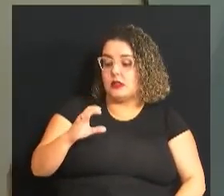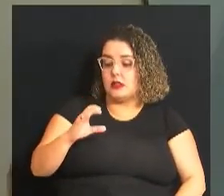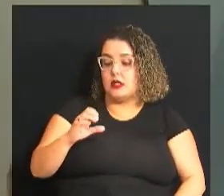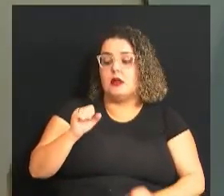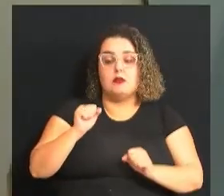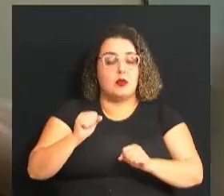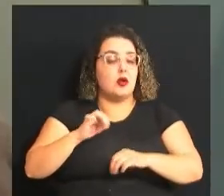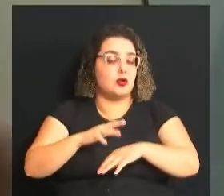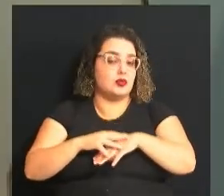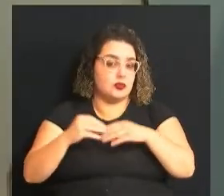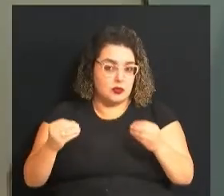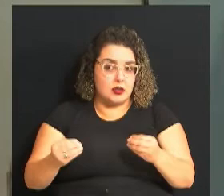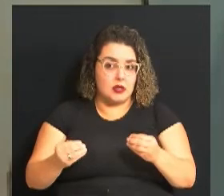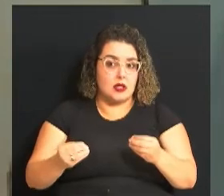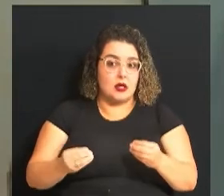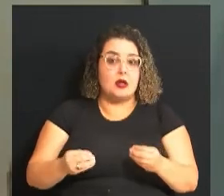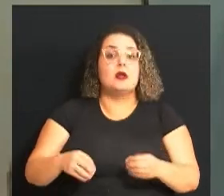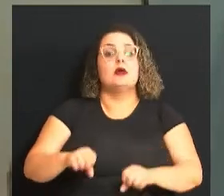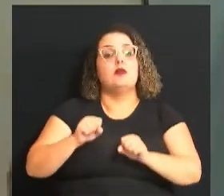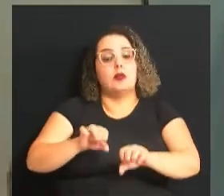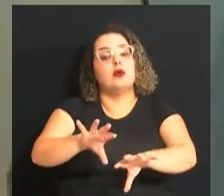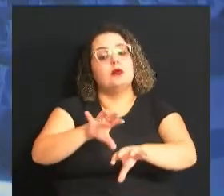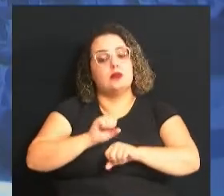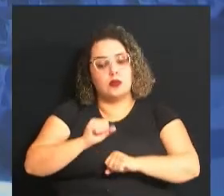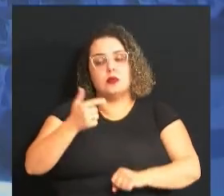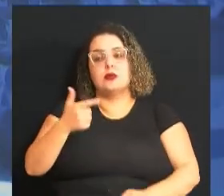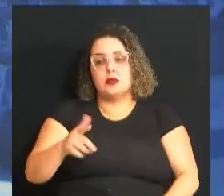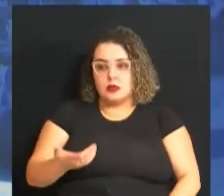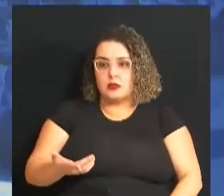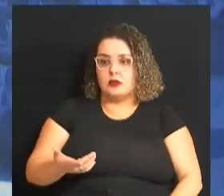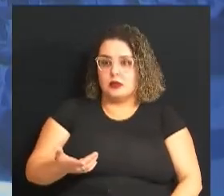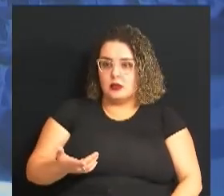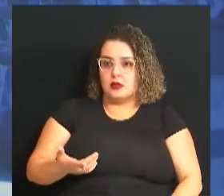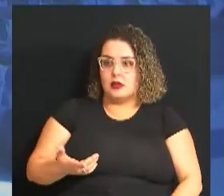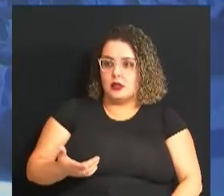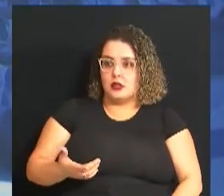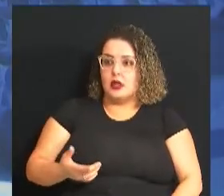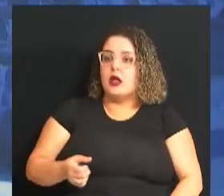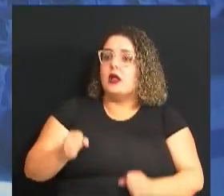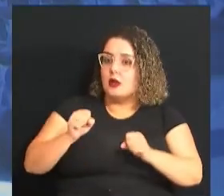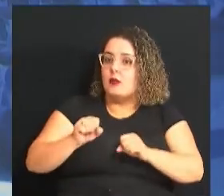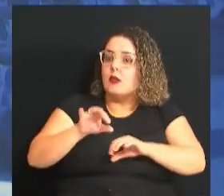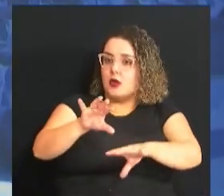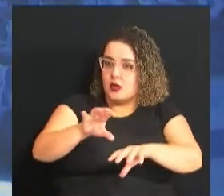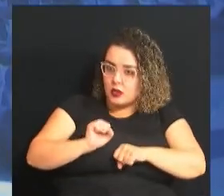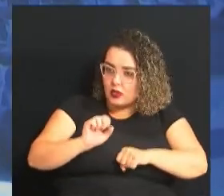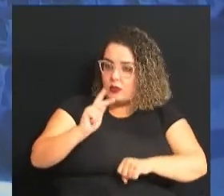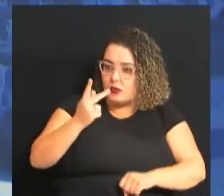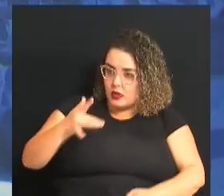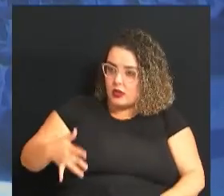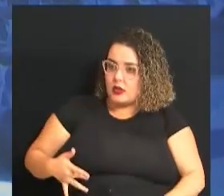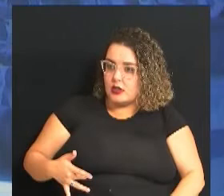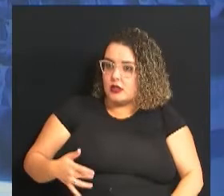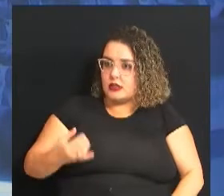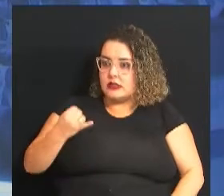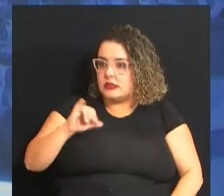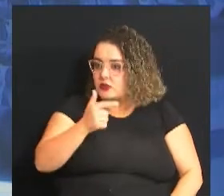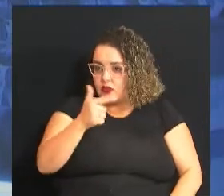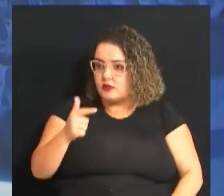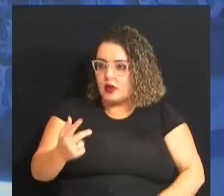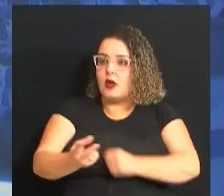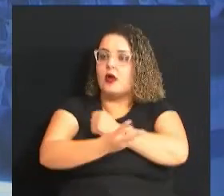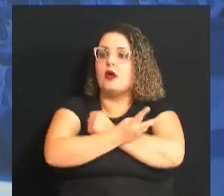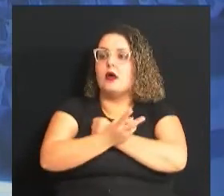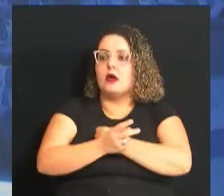e ele pode se recontaminar. Ele pode então pegar a mesma hepatite várias vezes na vida se não tivesse cuidado?